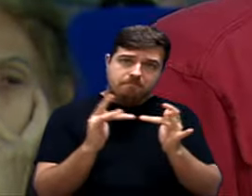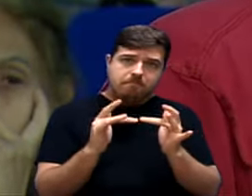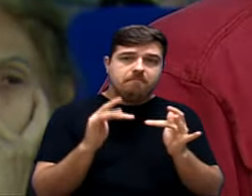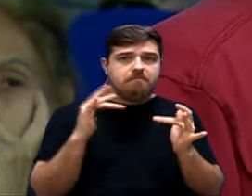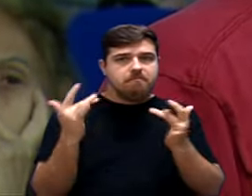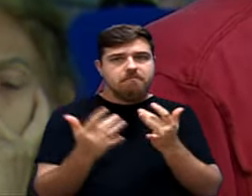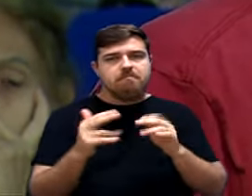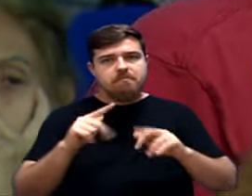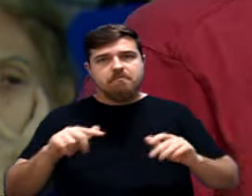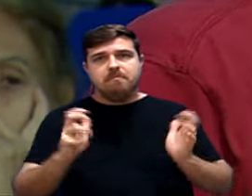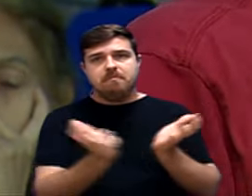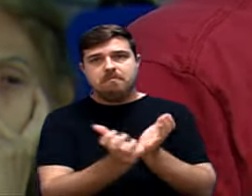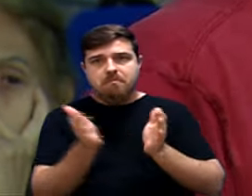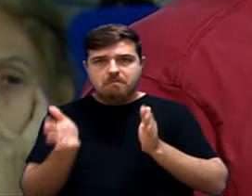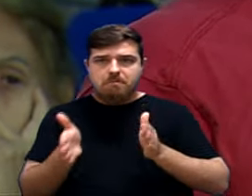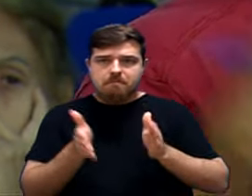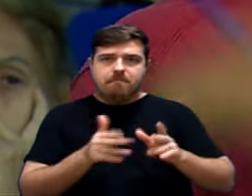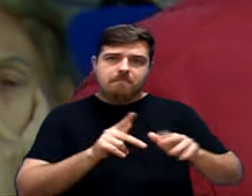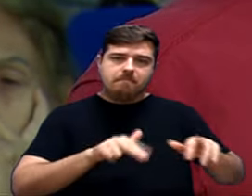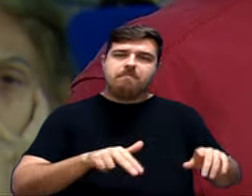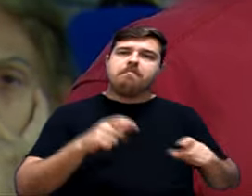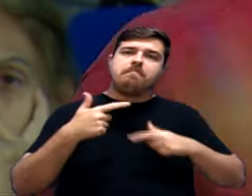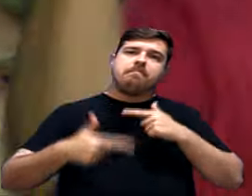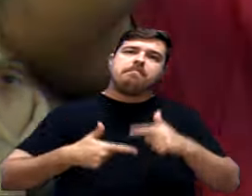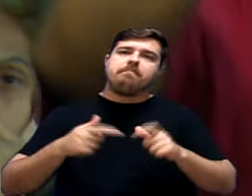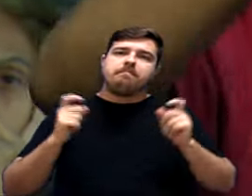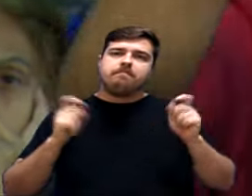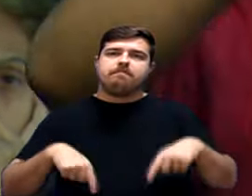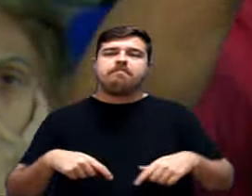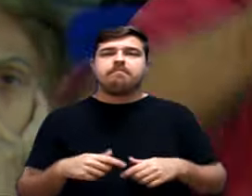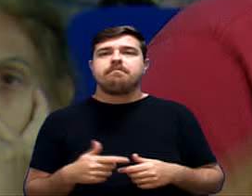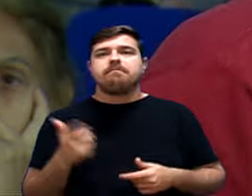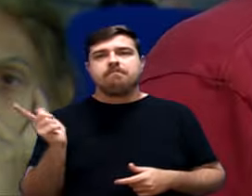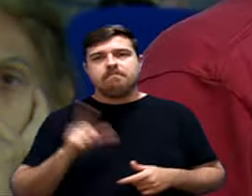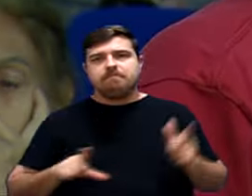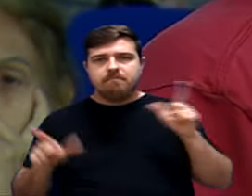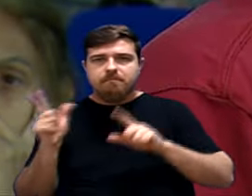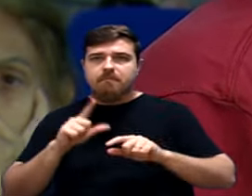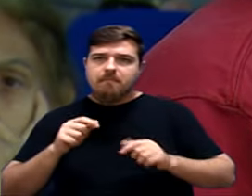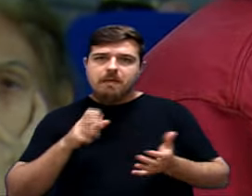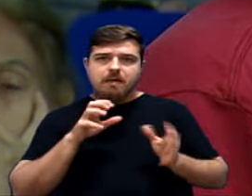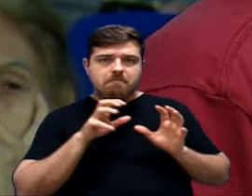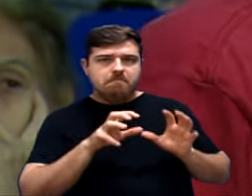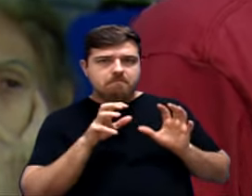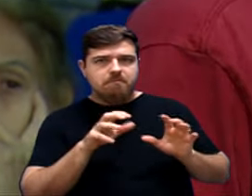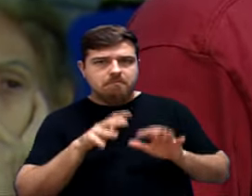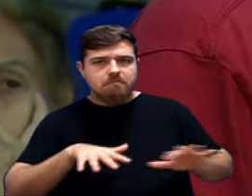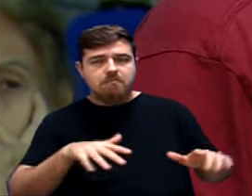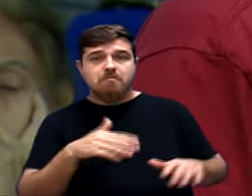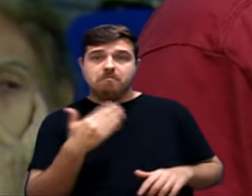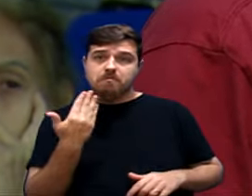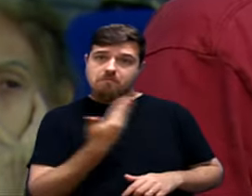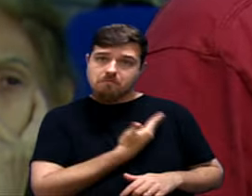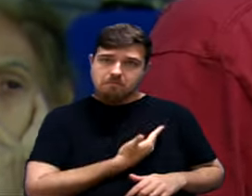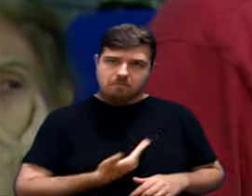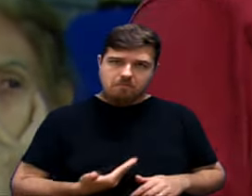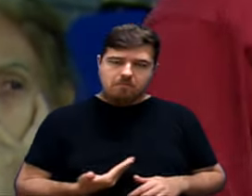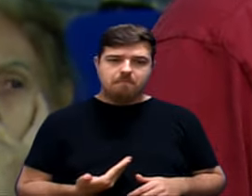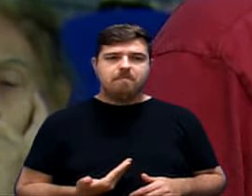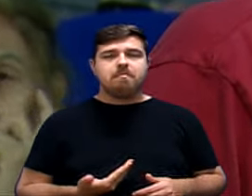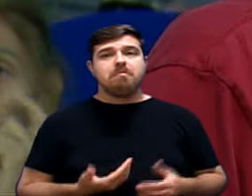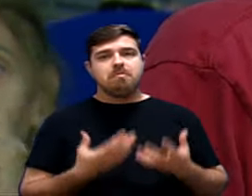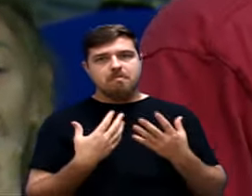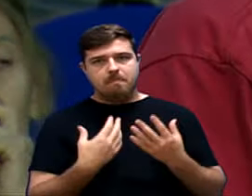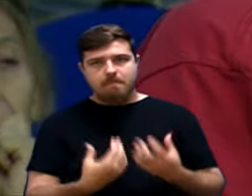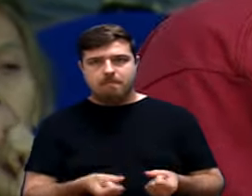grupo vamos organizar as atividades e acho que se a gente se organizar e fizer os nossos debates a gente consegue inclusive fazer pressão para que o poder público faça eh eh a